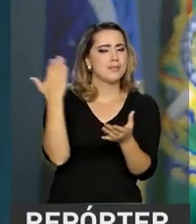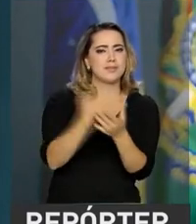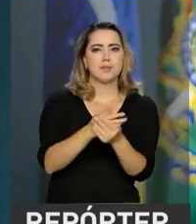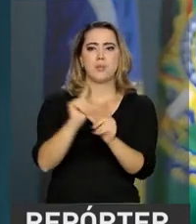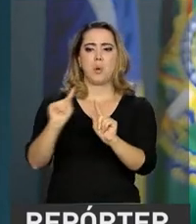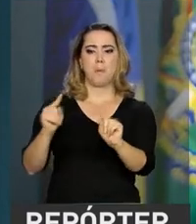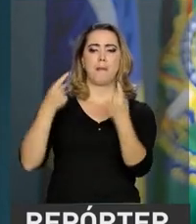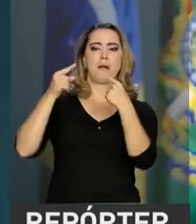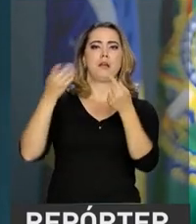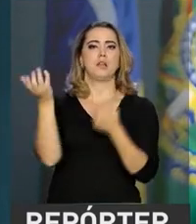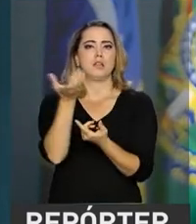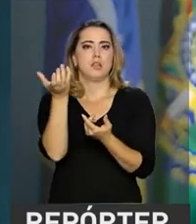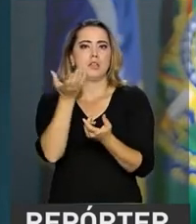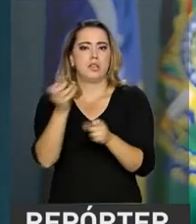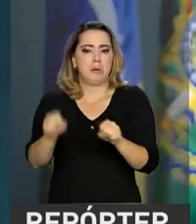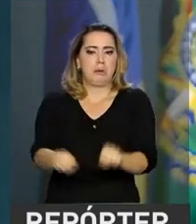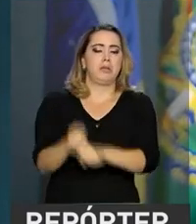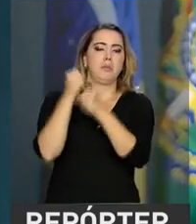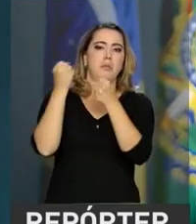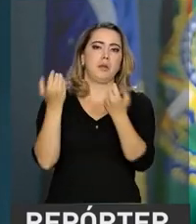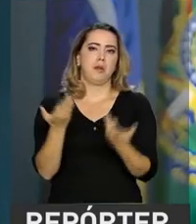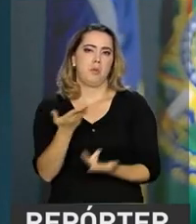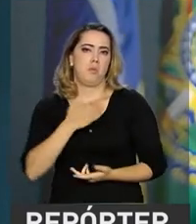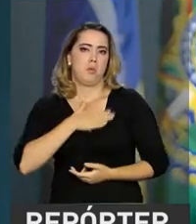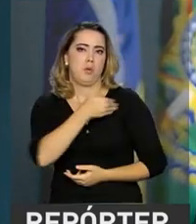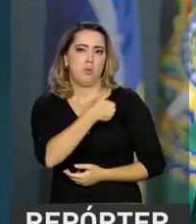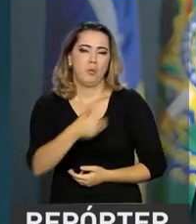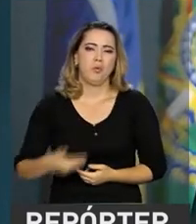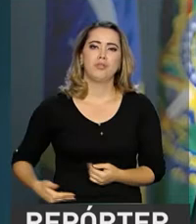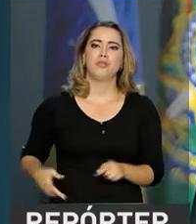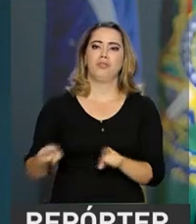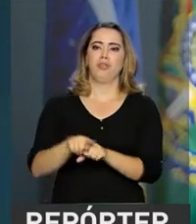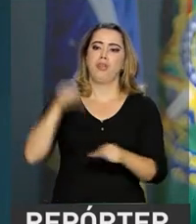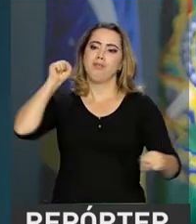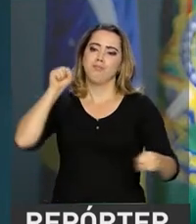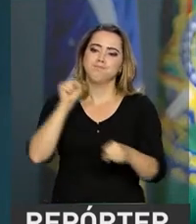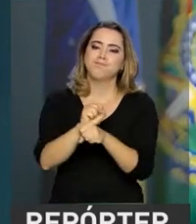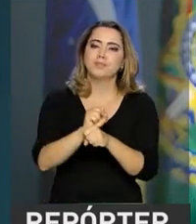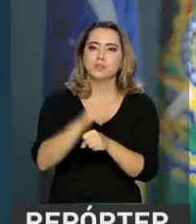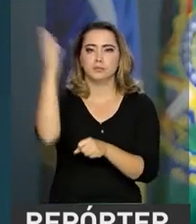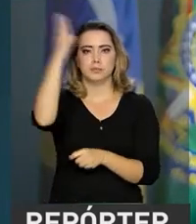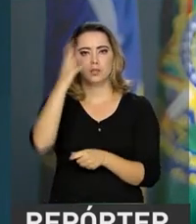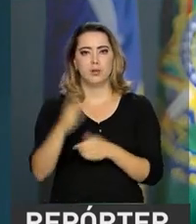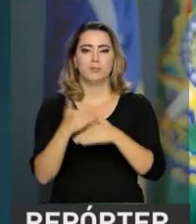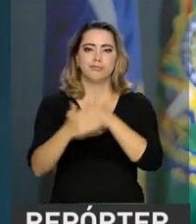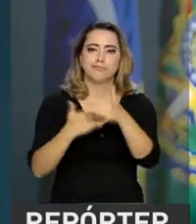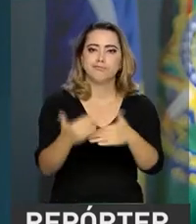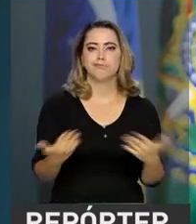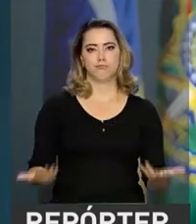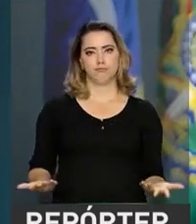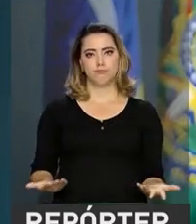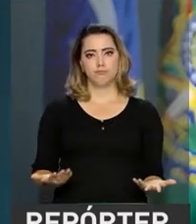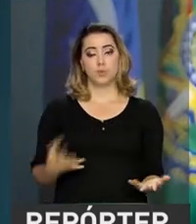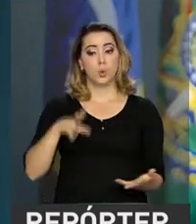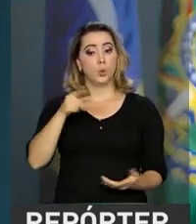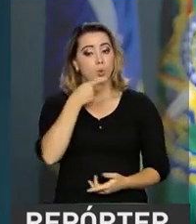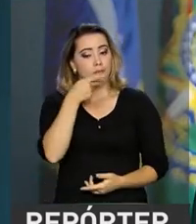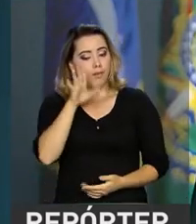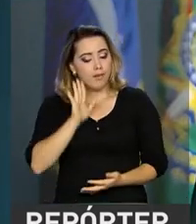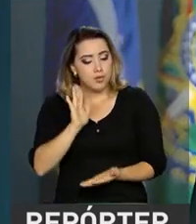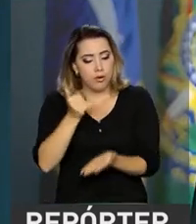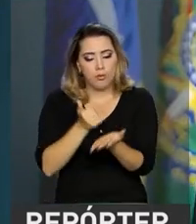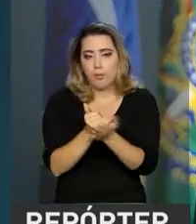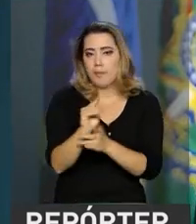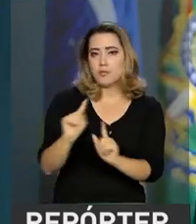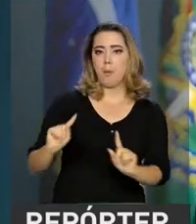busca desestabilizar meu governo e paralisar o avanço do Brasil. Tudo que afirmei desde o